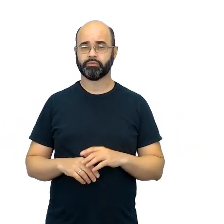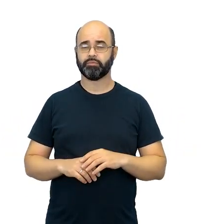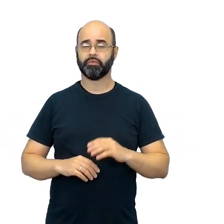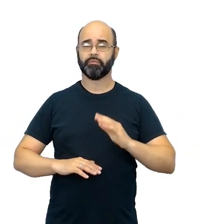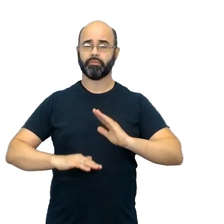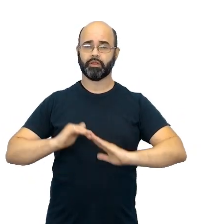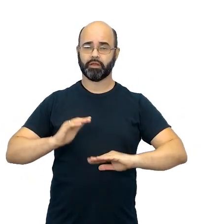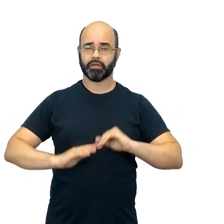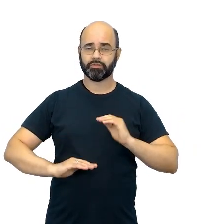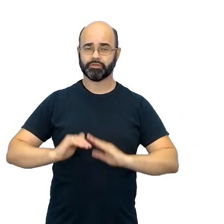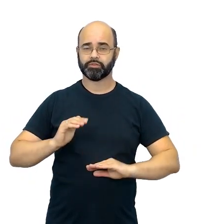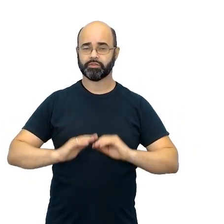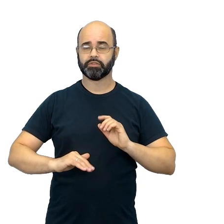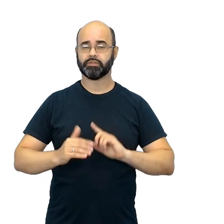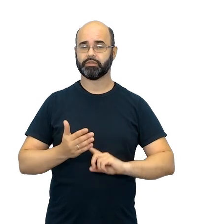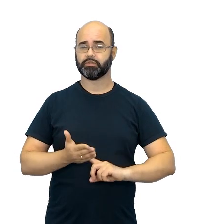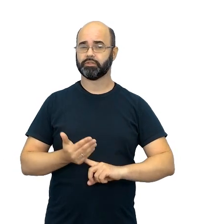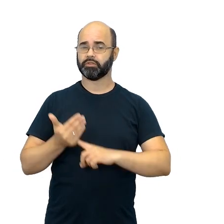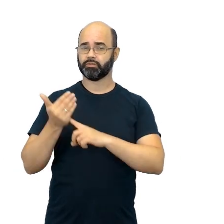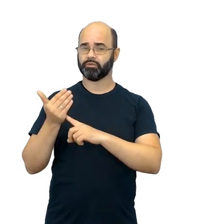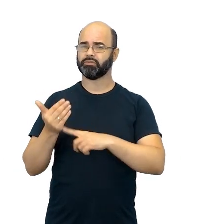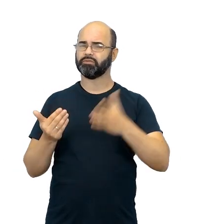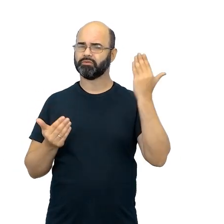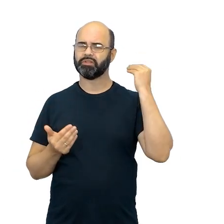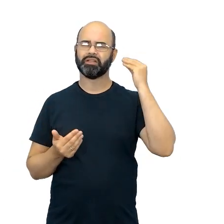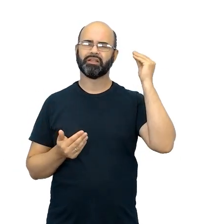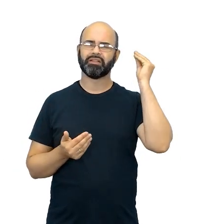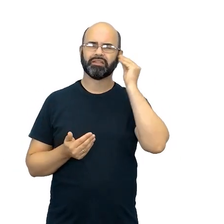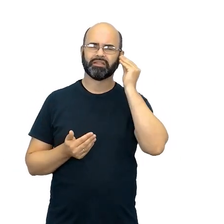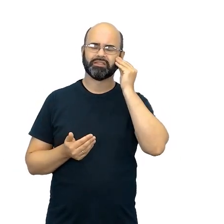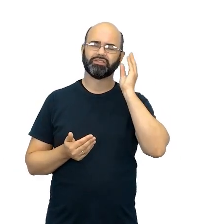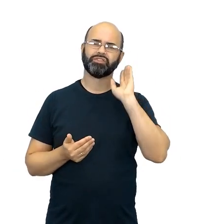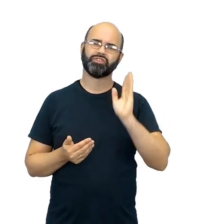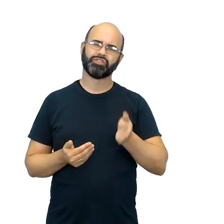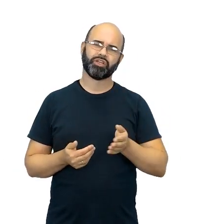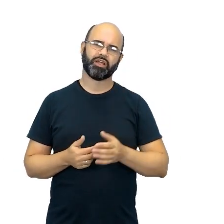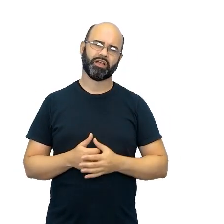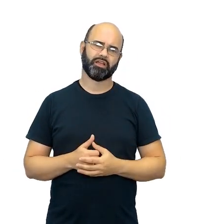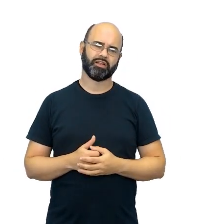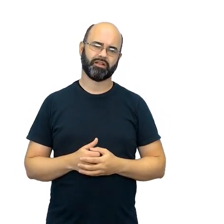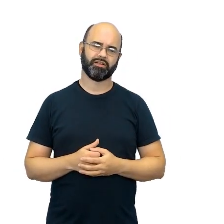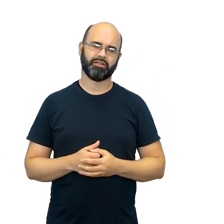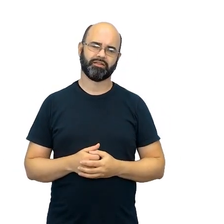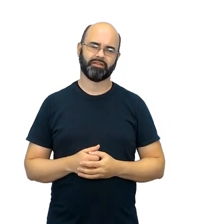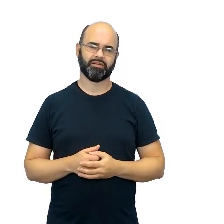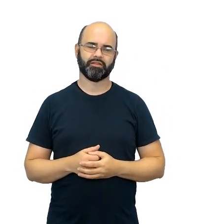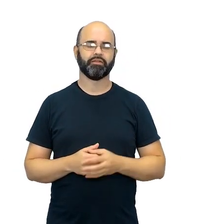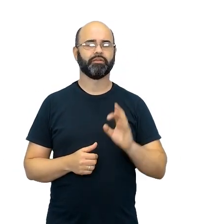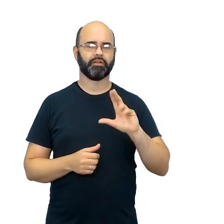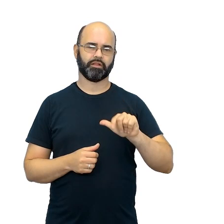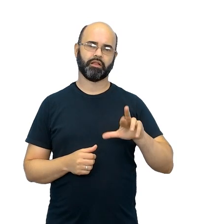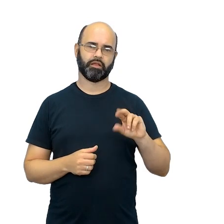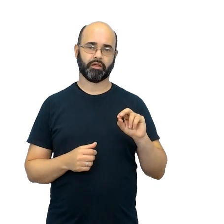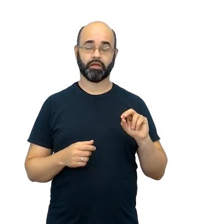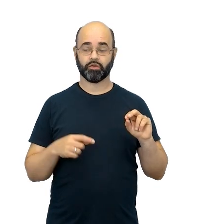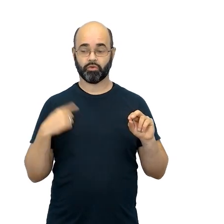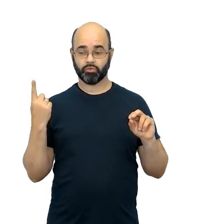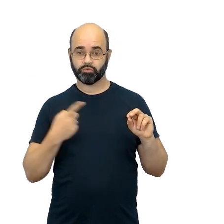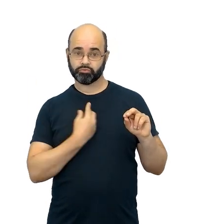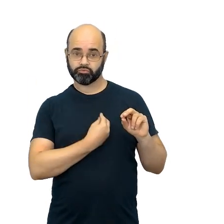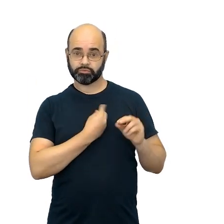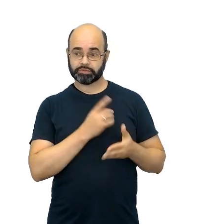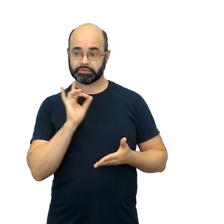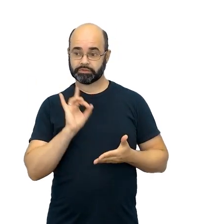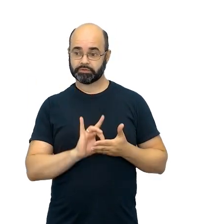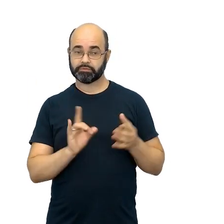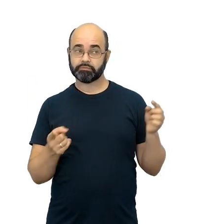metodologias que já foram testadas. É claro que sempre a gente tem que adaptar para a nossa realidade, mas que contribuem,